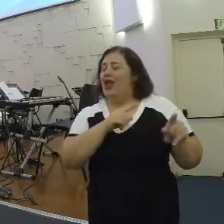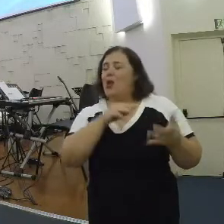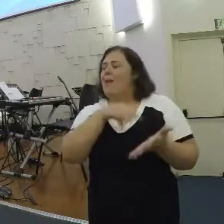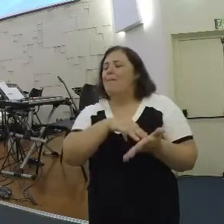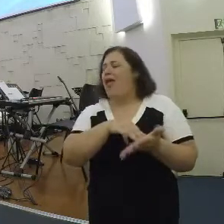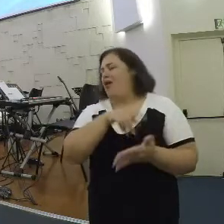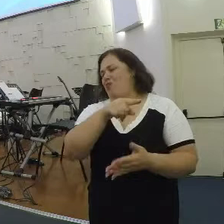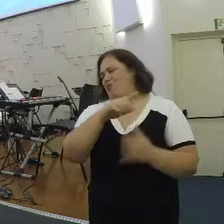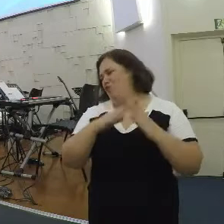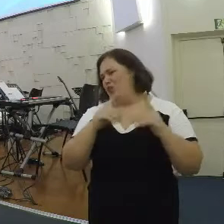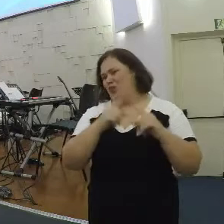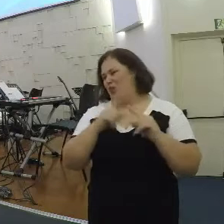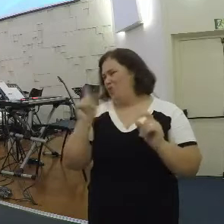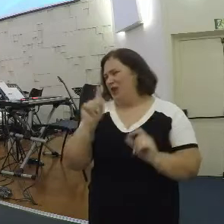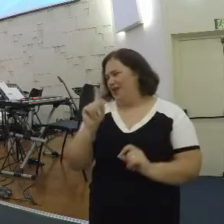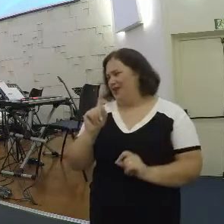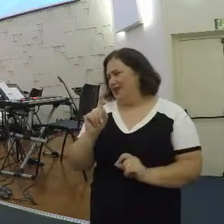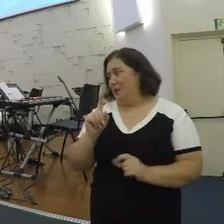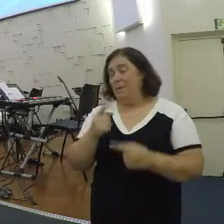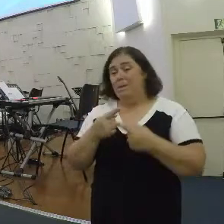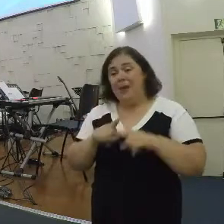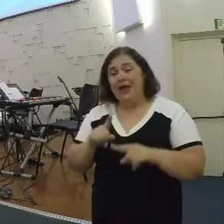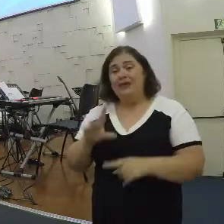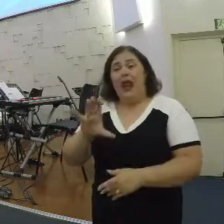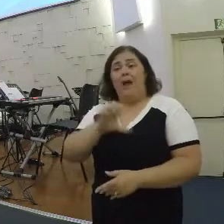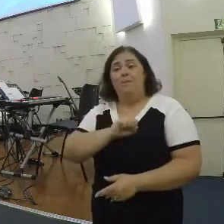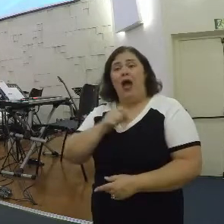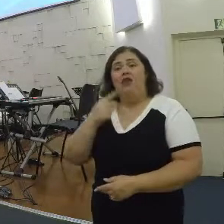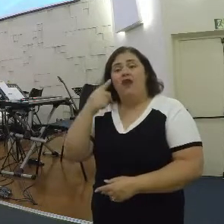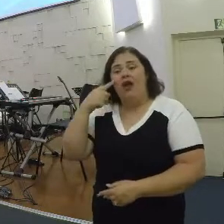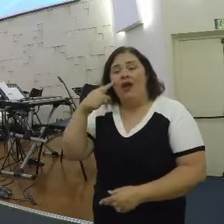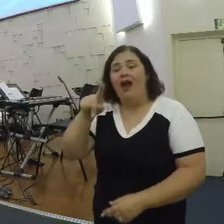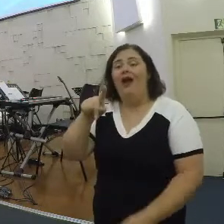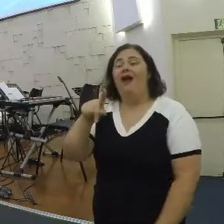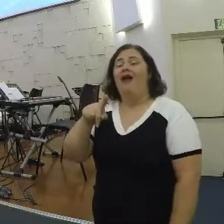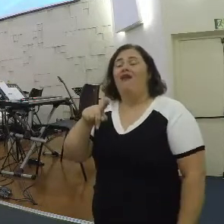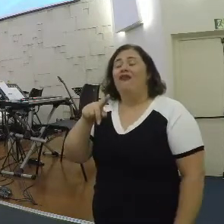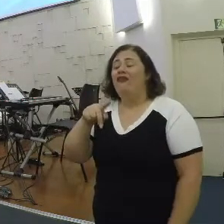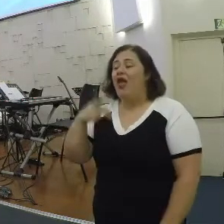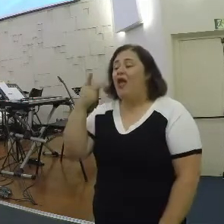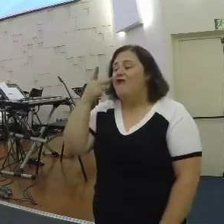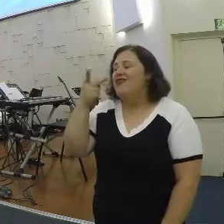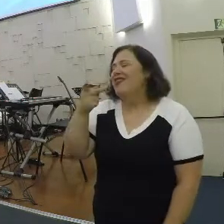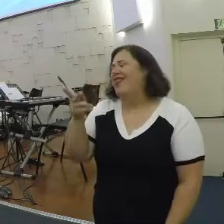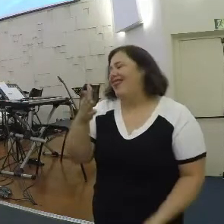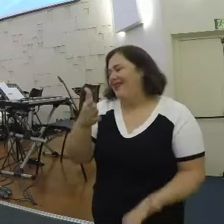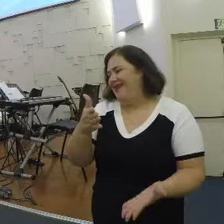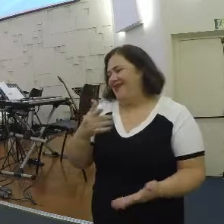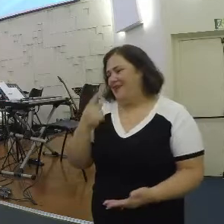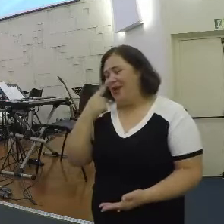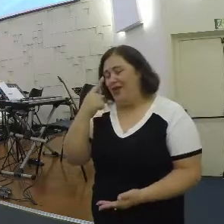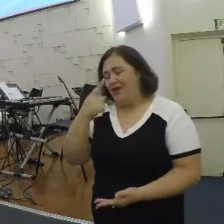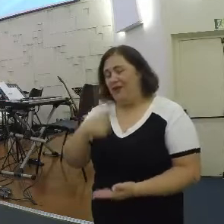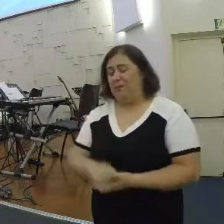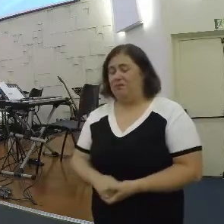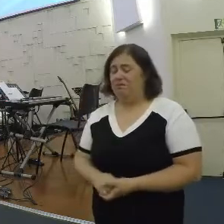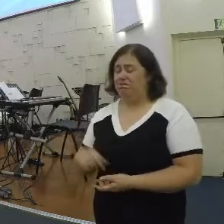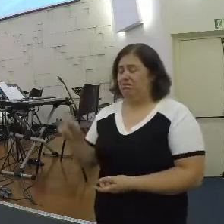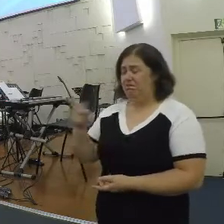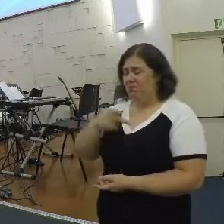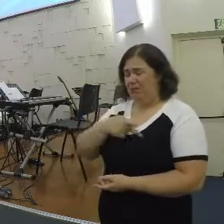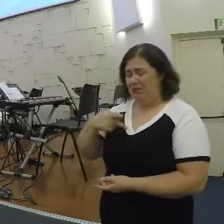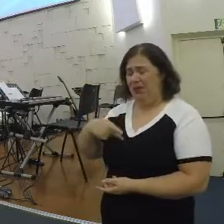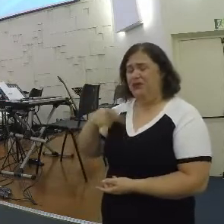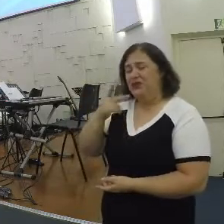me transformou. Aí me mandou o vídeo, Anderson. Meu pai indo pegar o carro que ele comprou, enquanto tiravam lá aquele